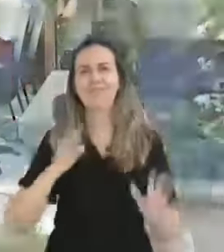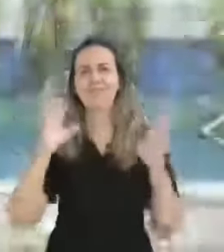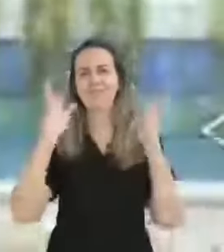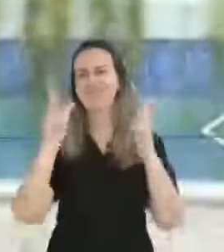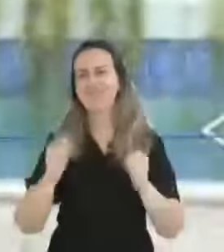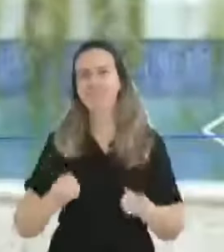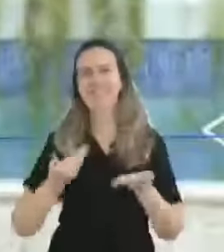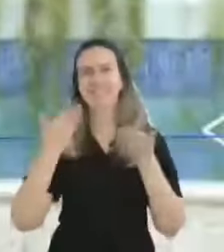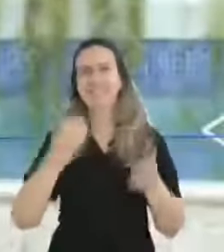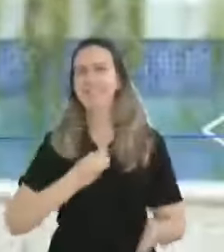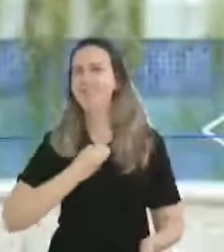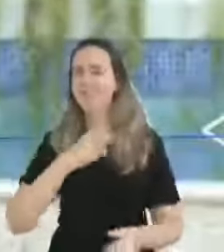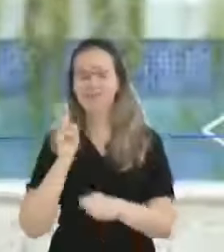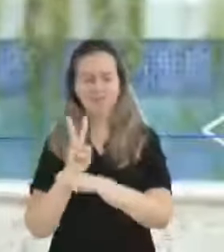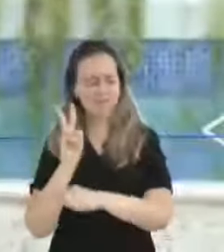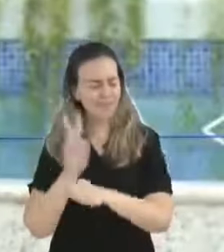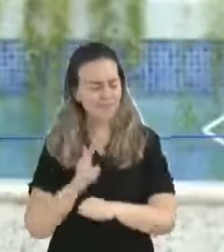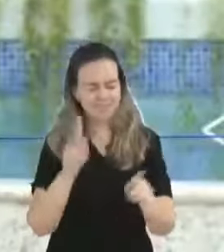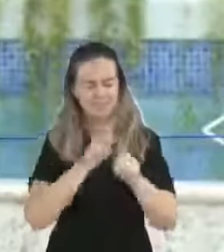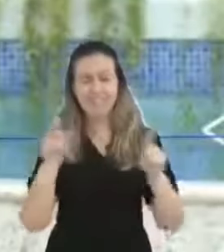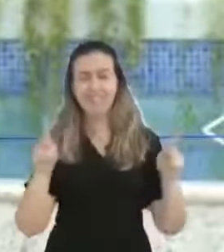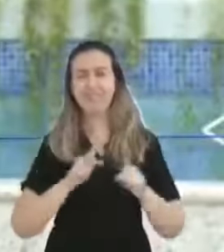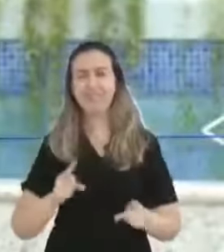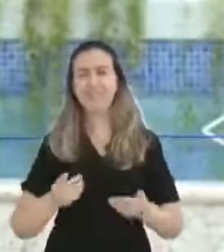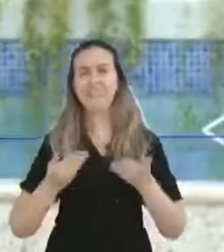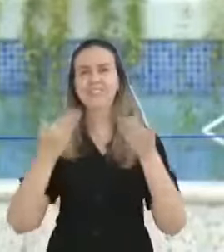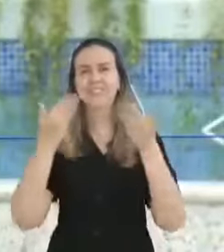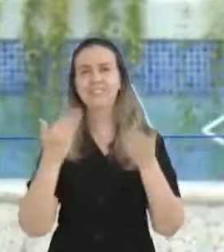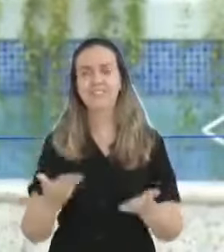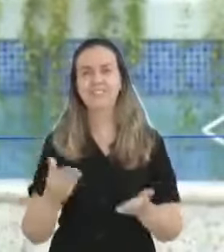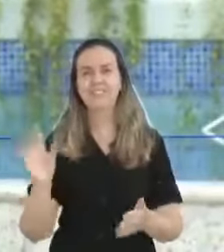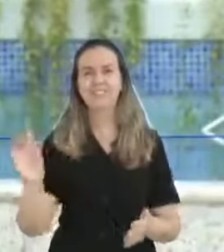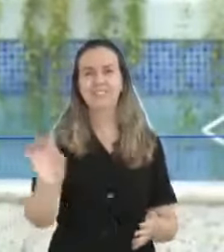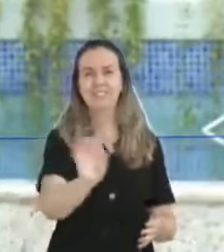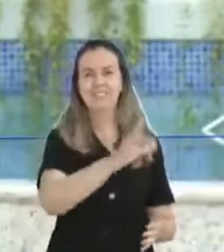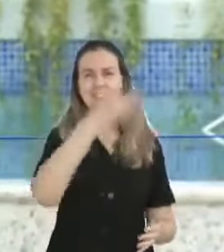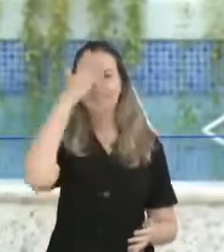se compadecerá do seu povo.